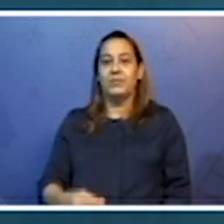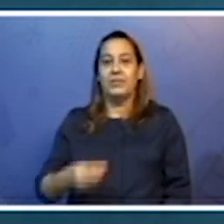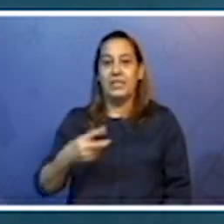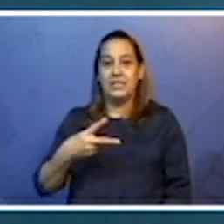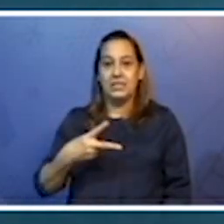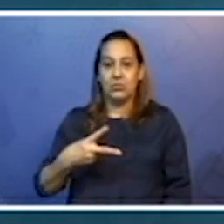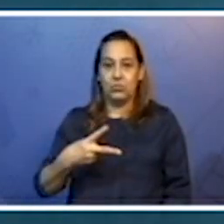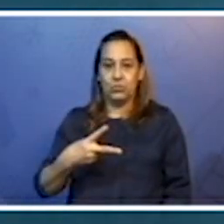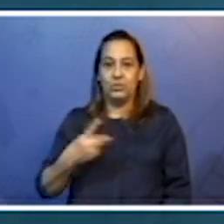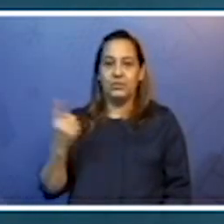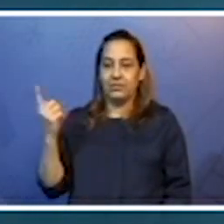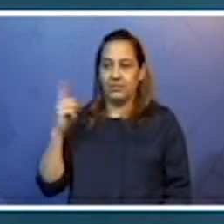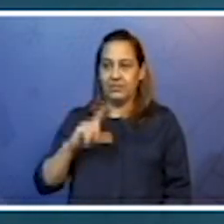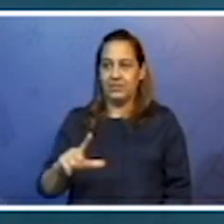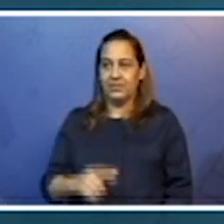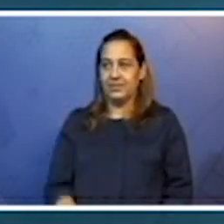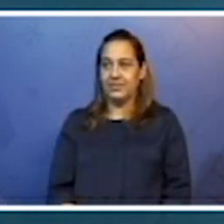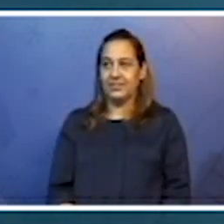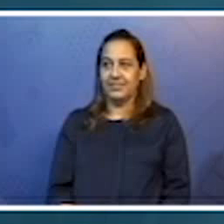2 vezes.